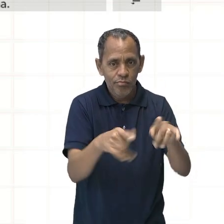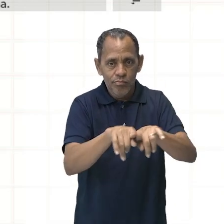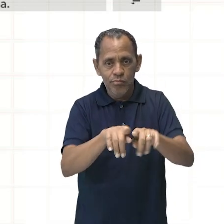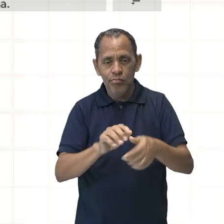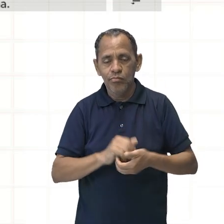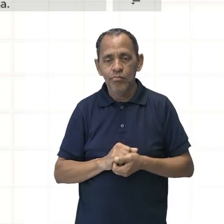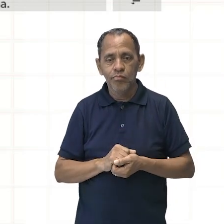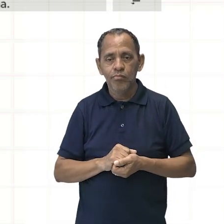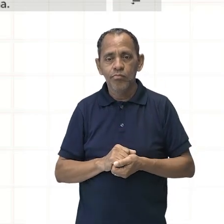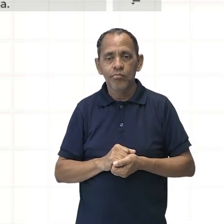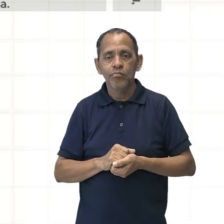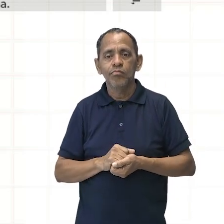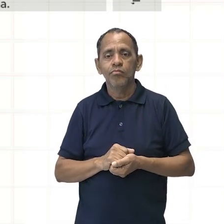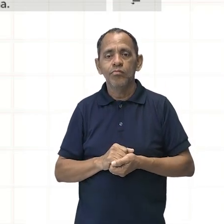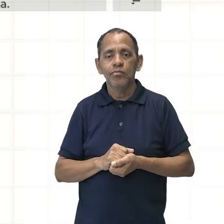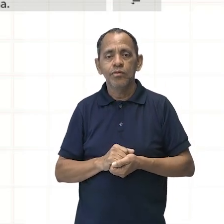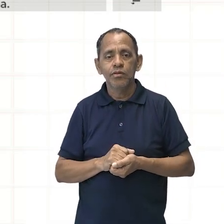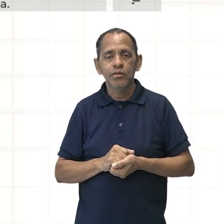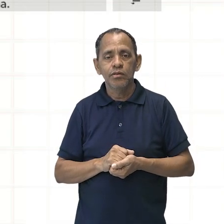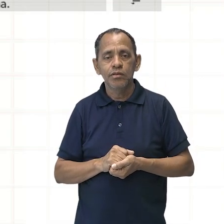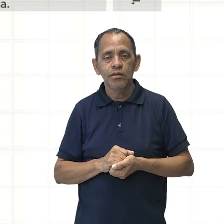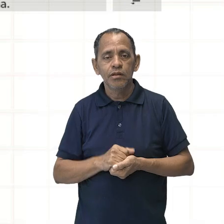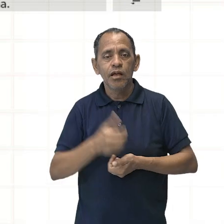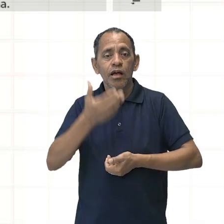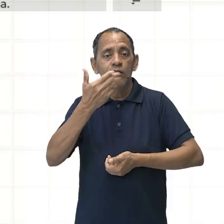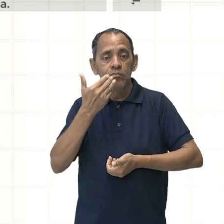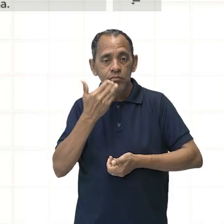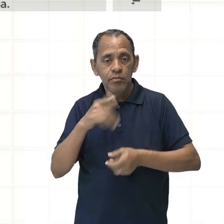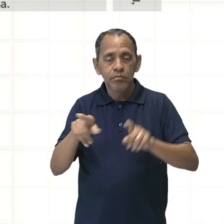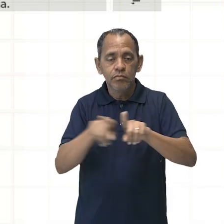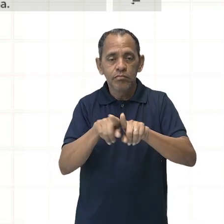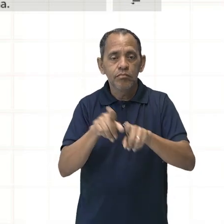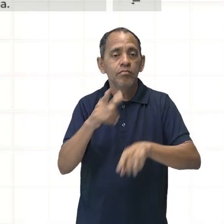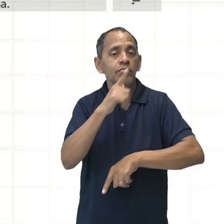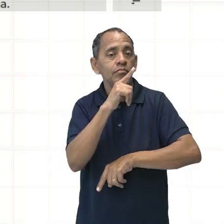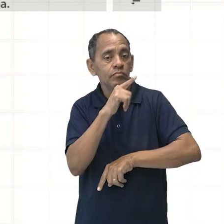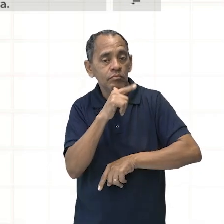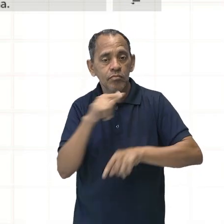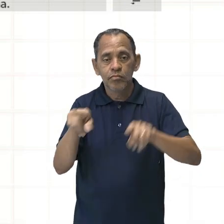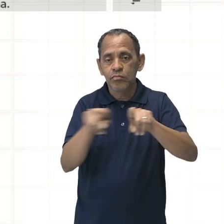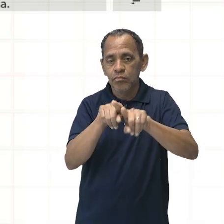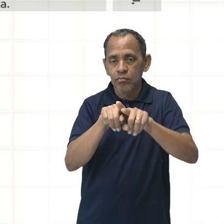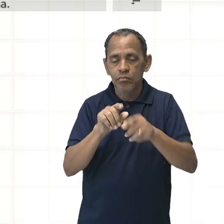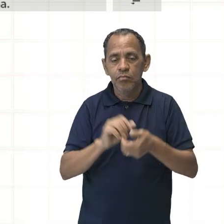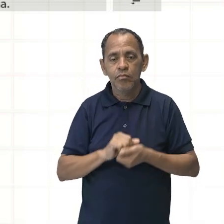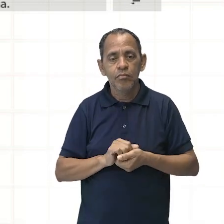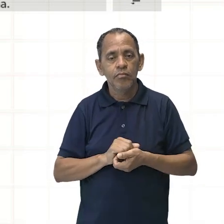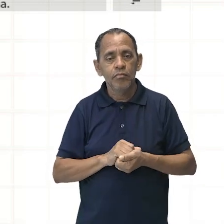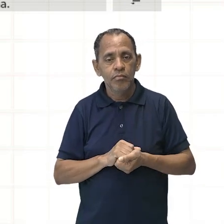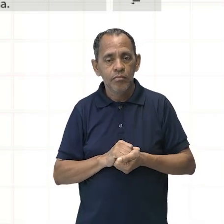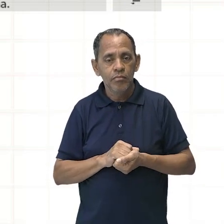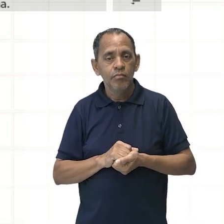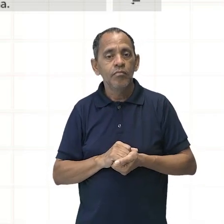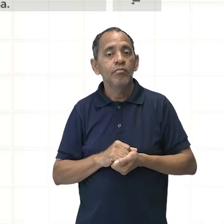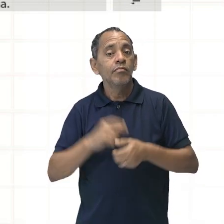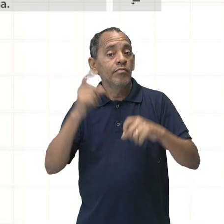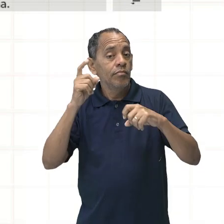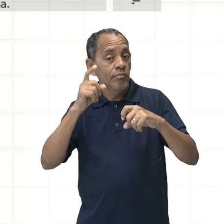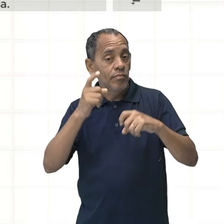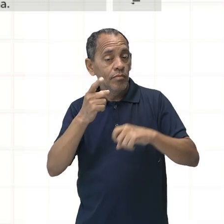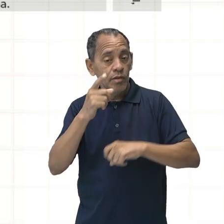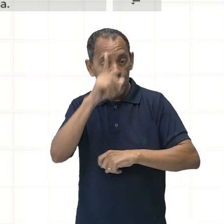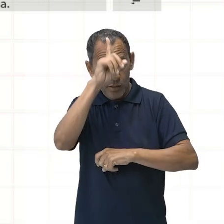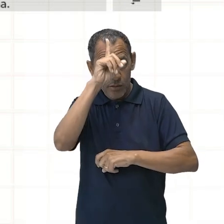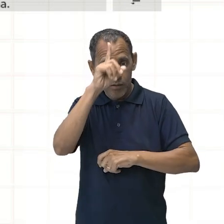de abastecimento que seria cortada? A questão de alimentação, a questão de medicamentos,